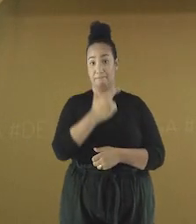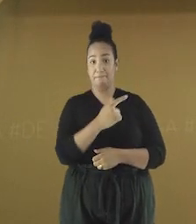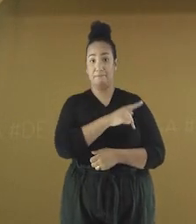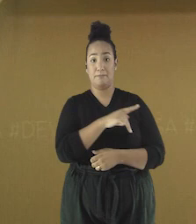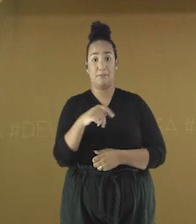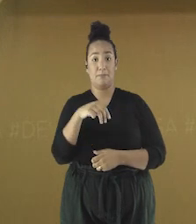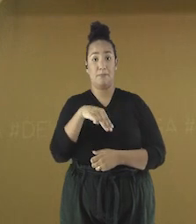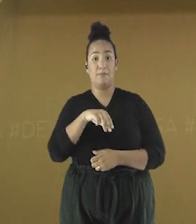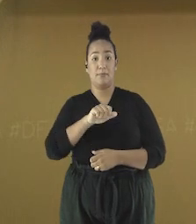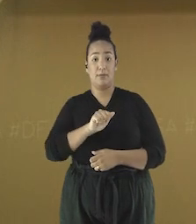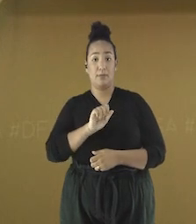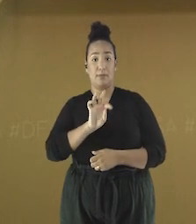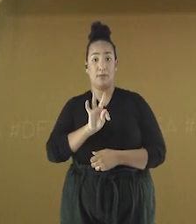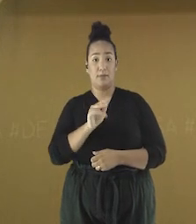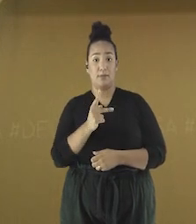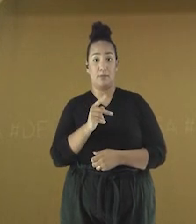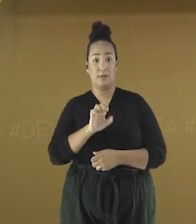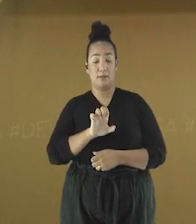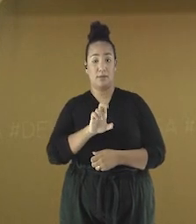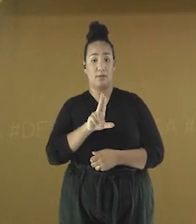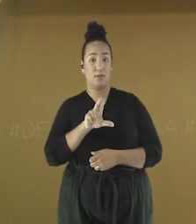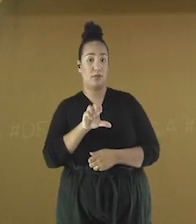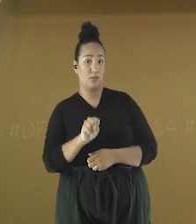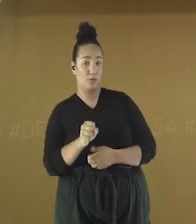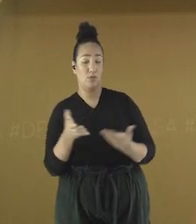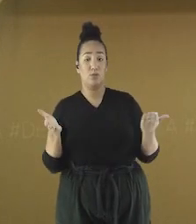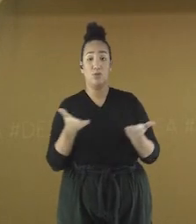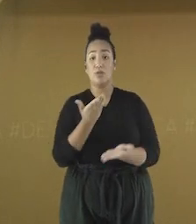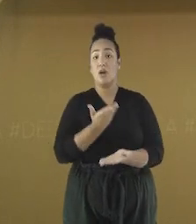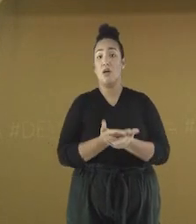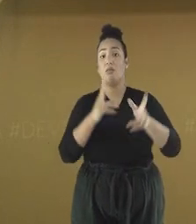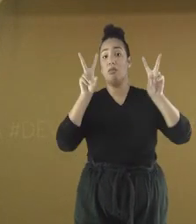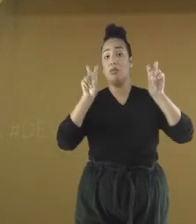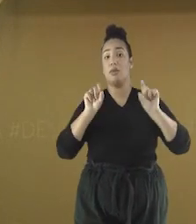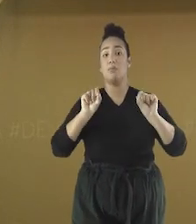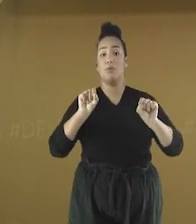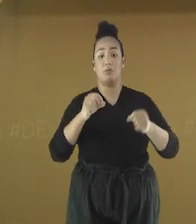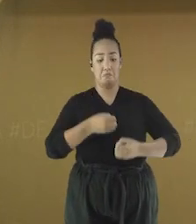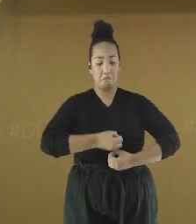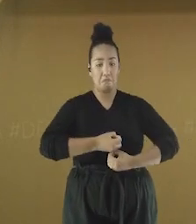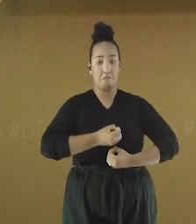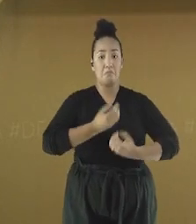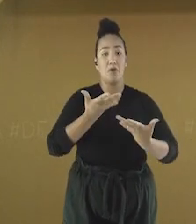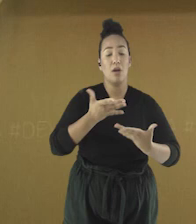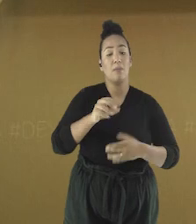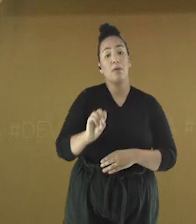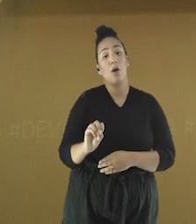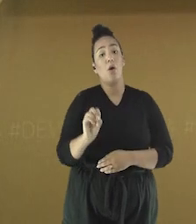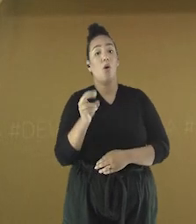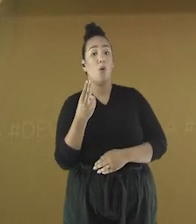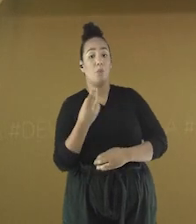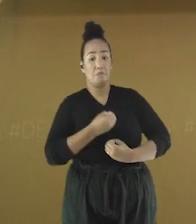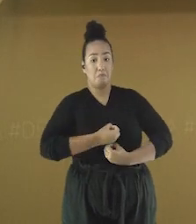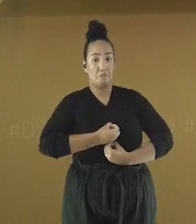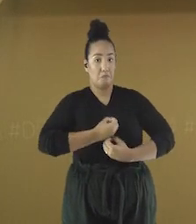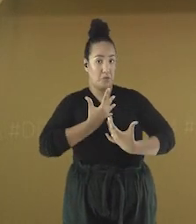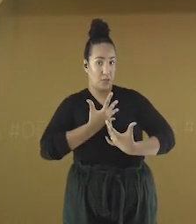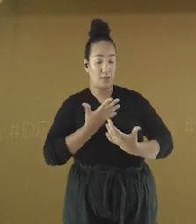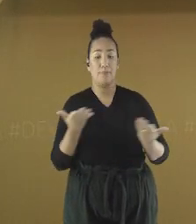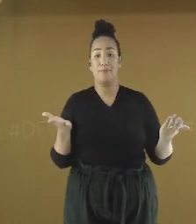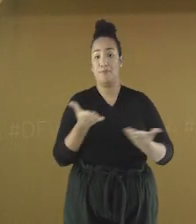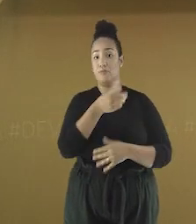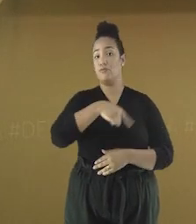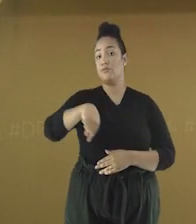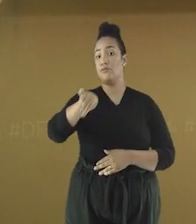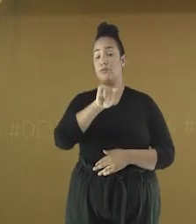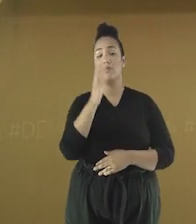sou o professor Matheus Lima e o tema da nossa aula de hoje é poema ou poesia? Hoje iremos conhecer mais a